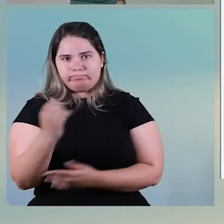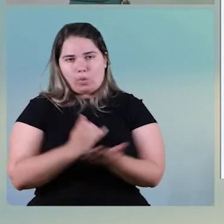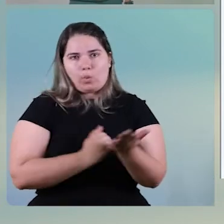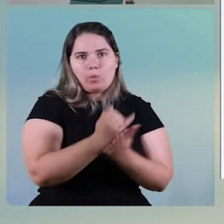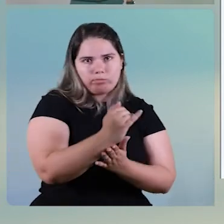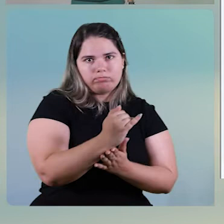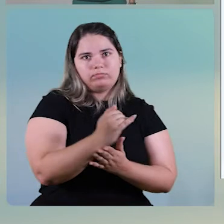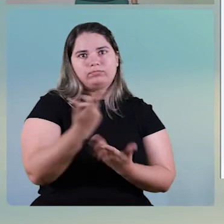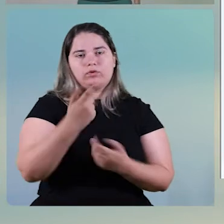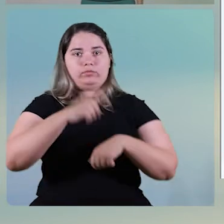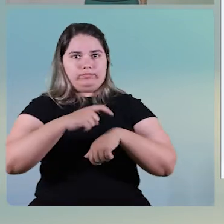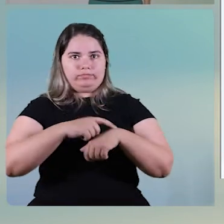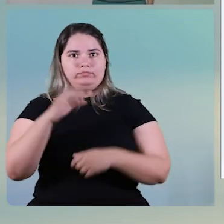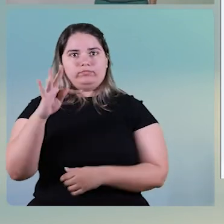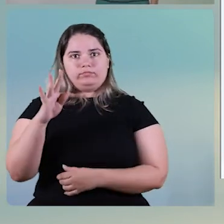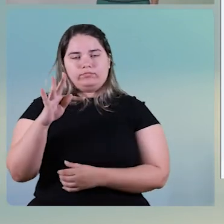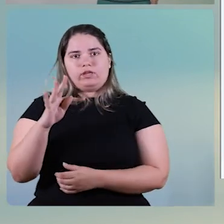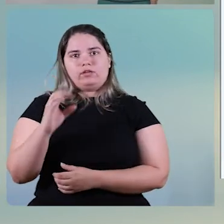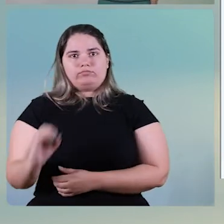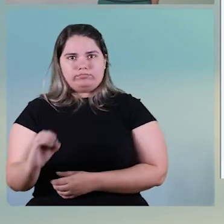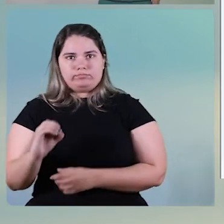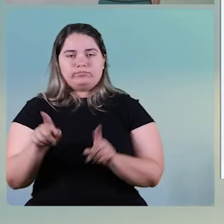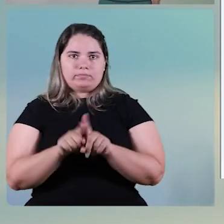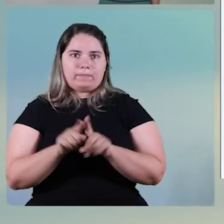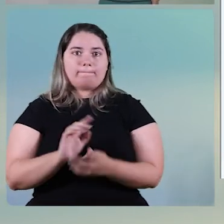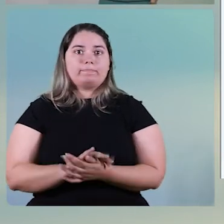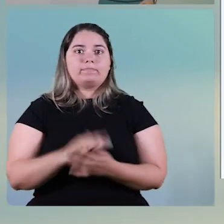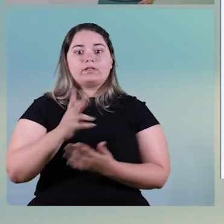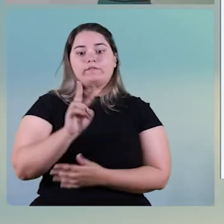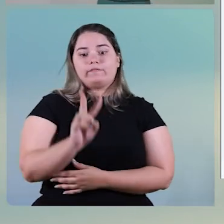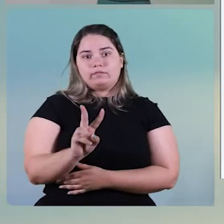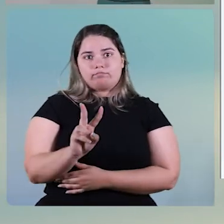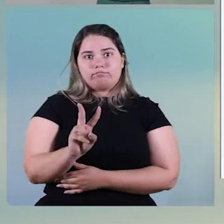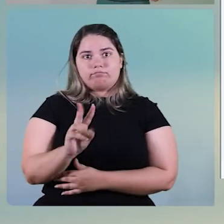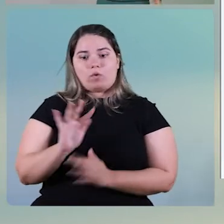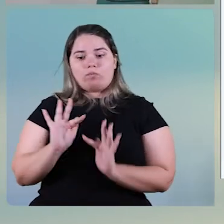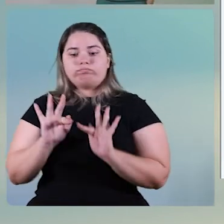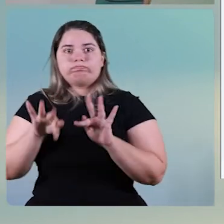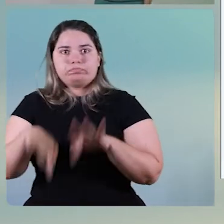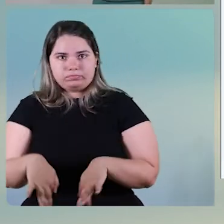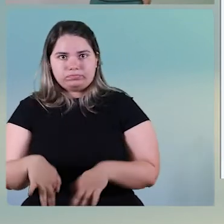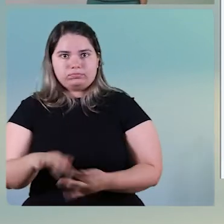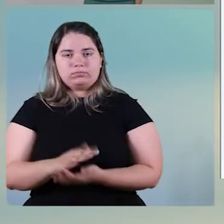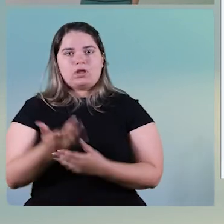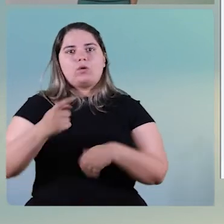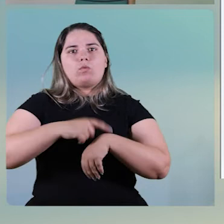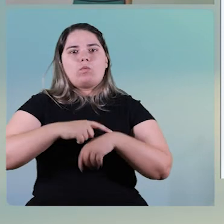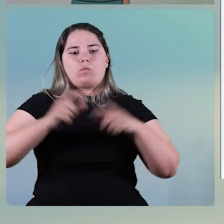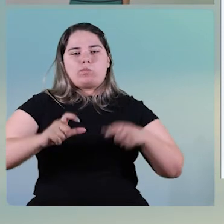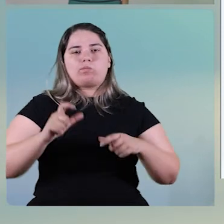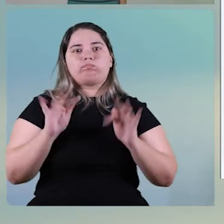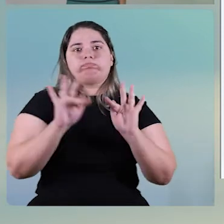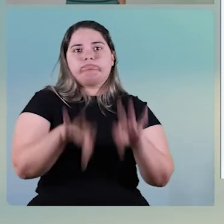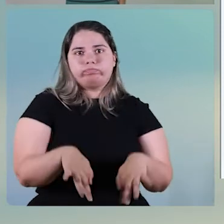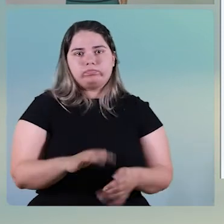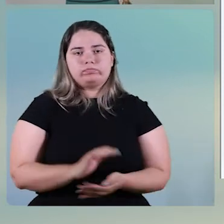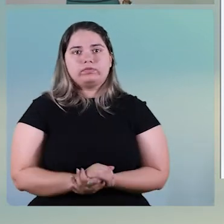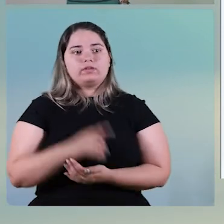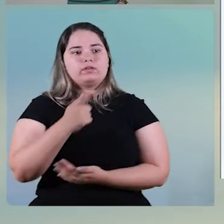0, e o V final é a velocidade no instante final, e o ΔS é o módulo